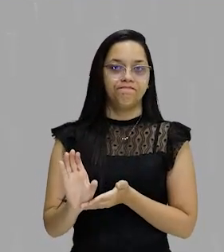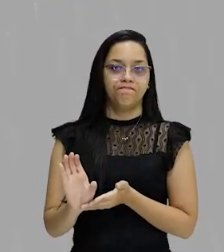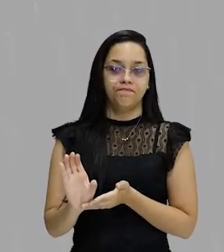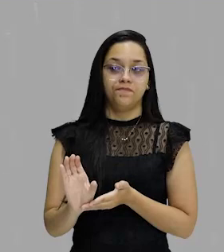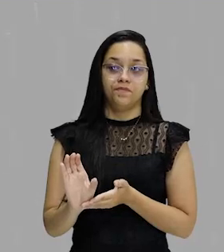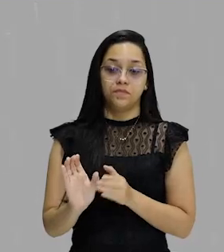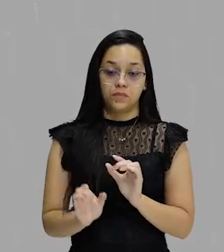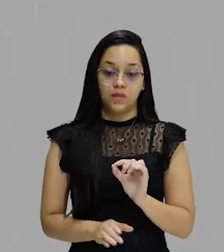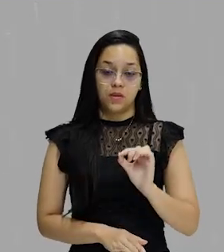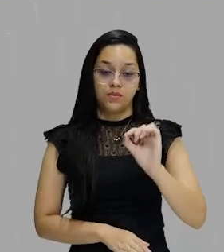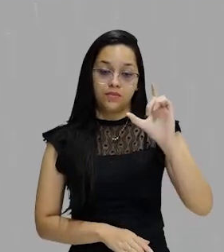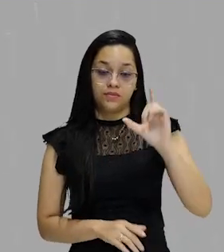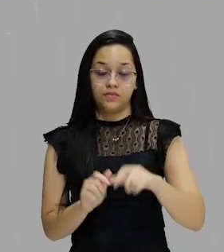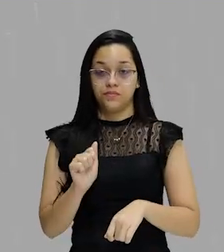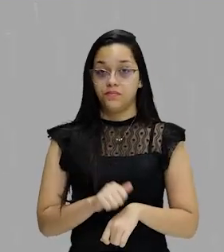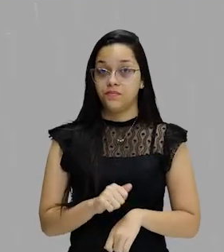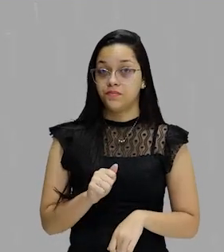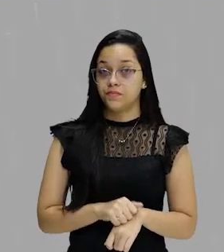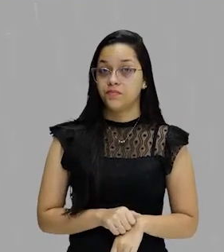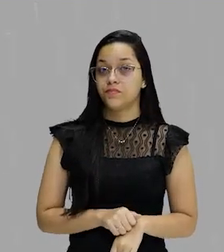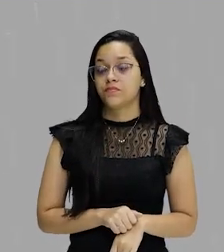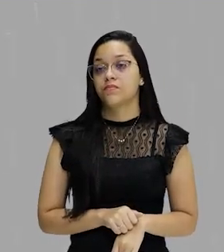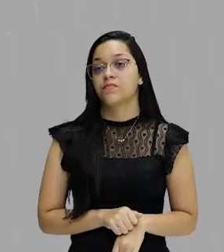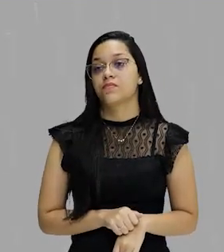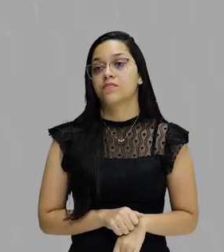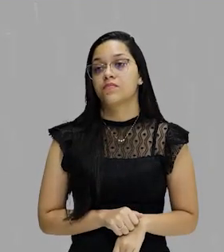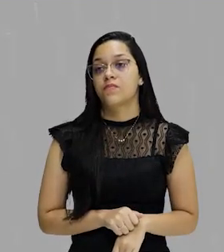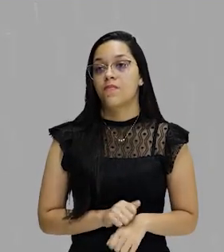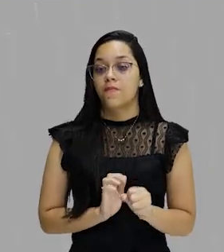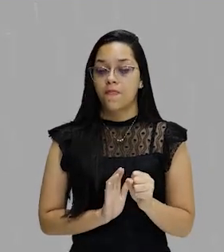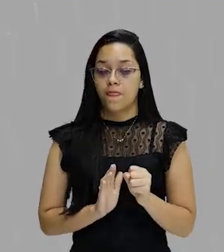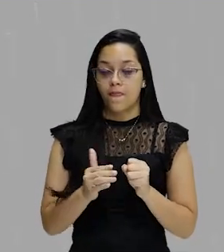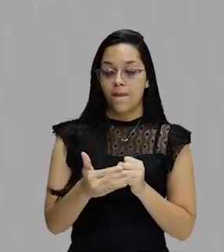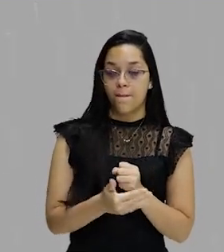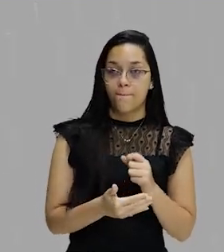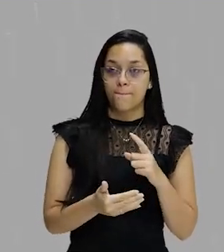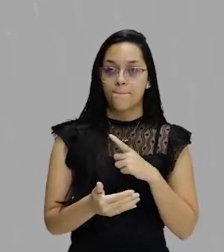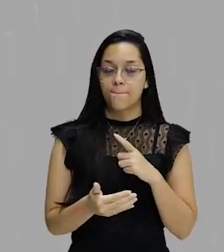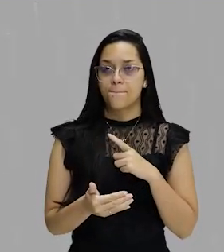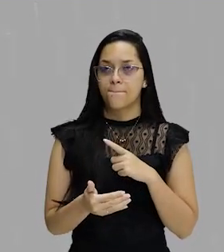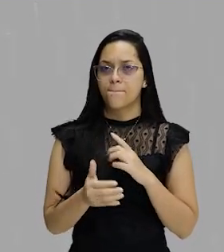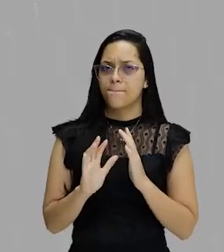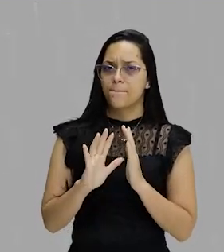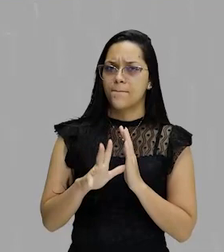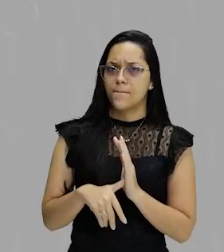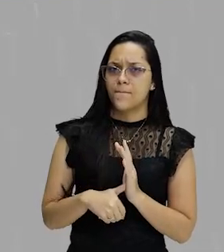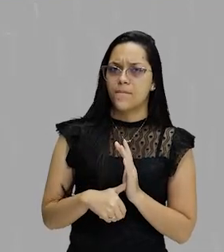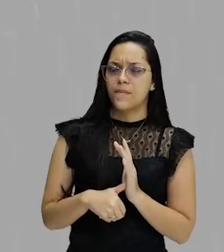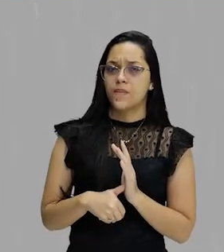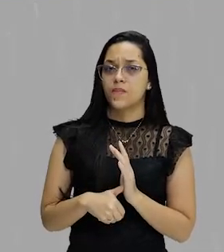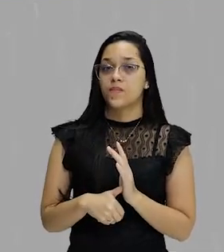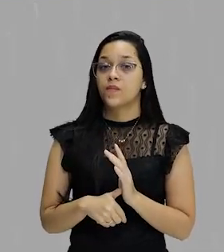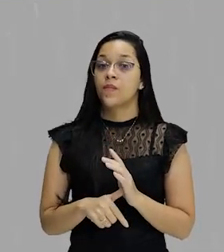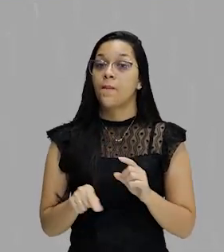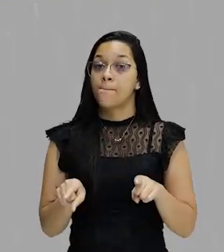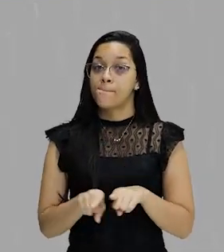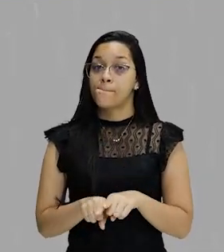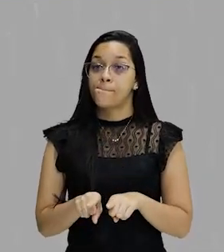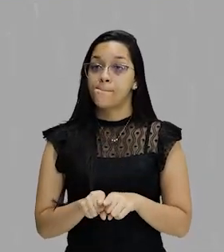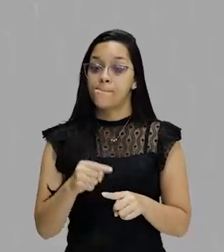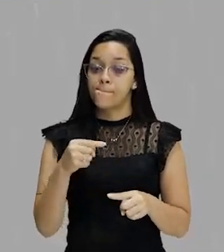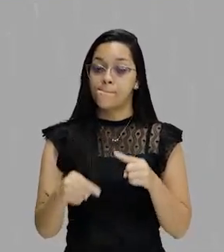ele aumenta a pobreza, ele esconde esquemas de corrupção. Esse inimigo